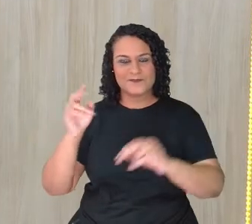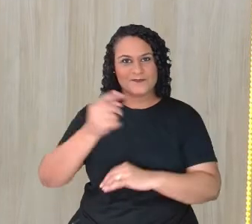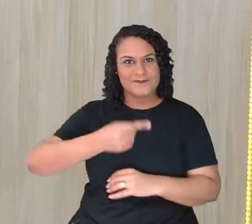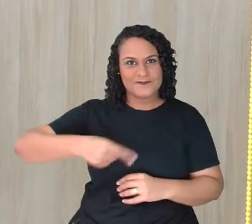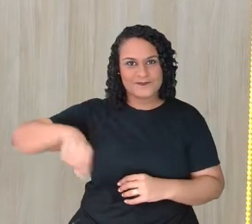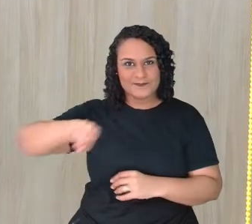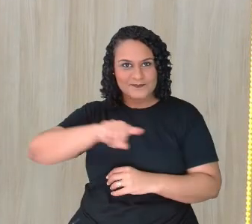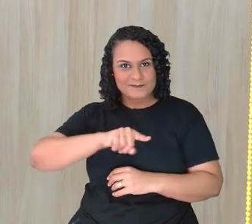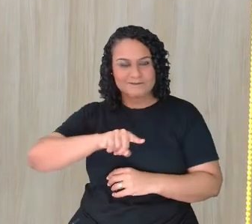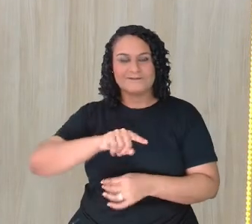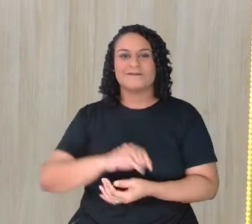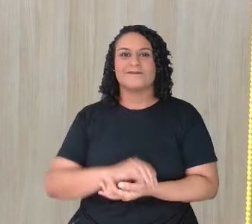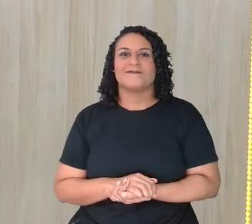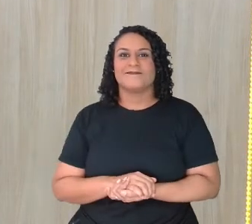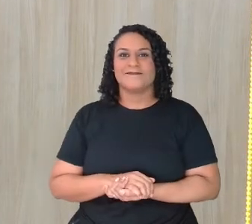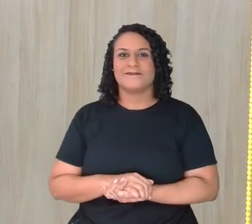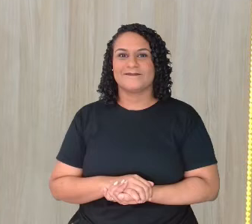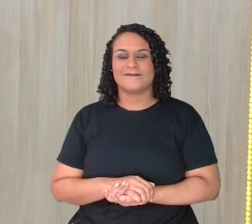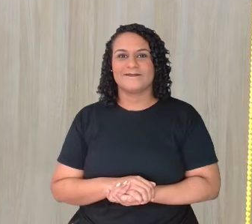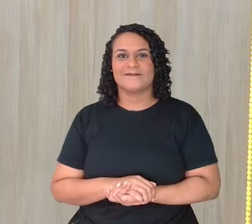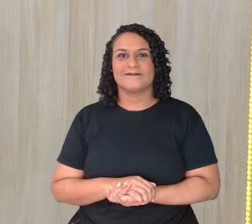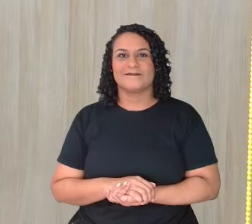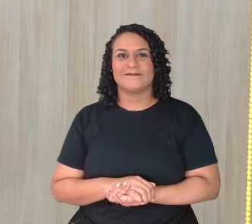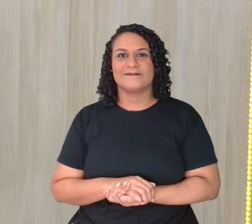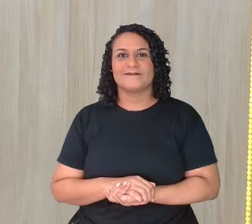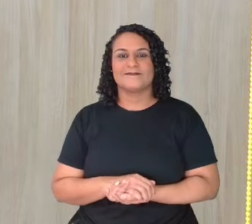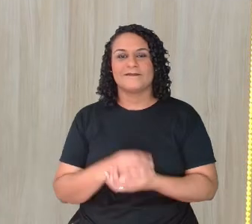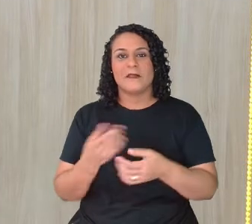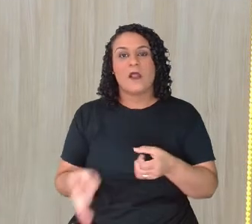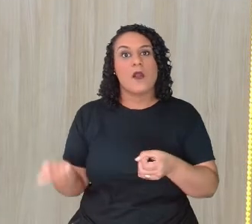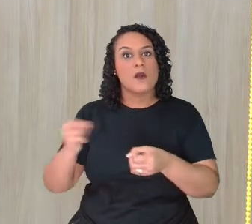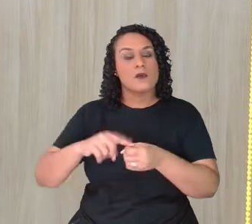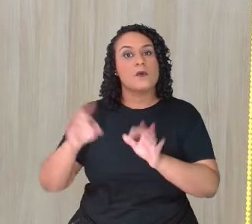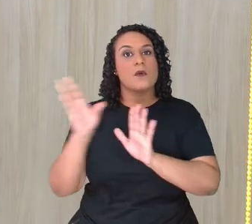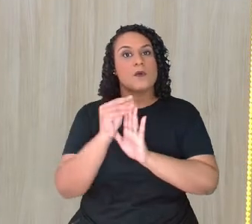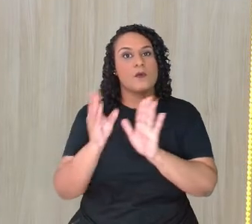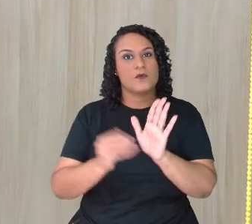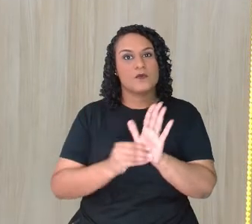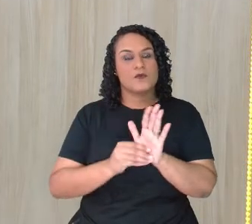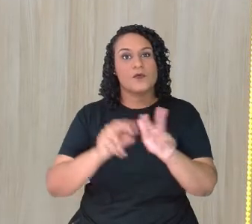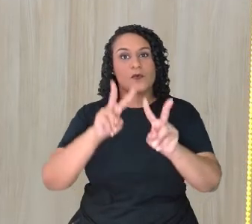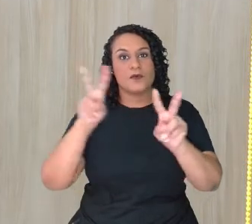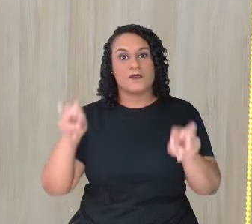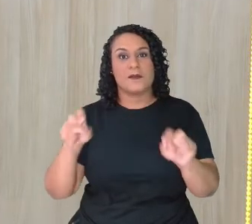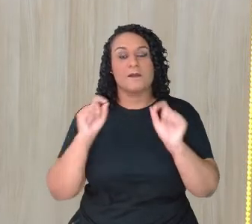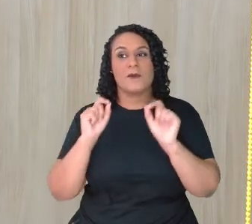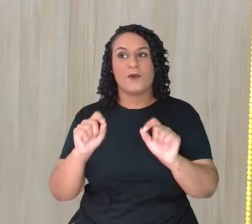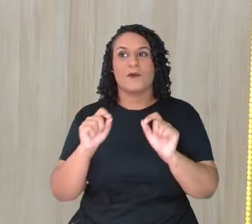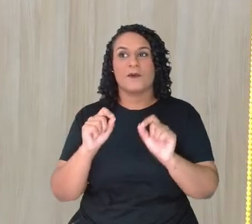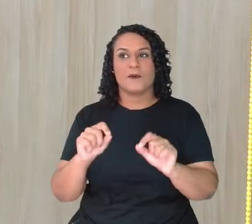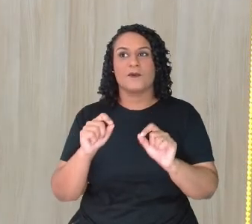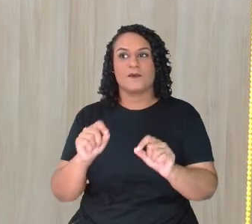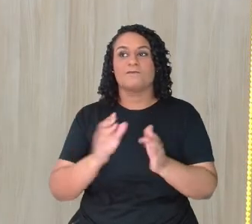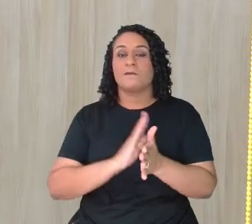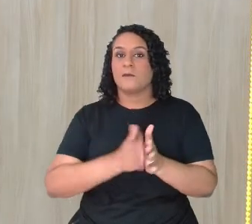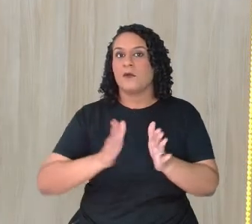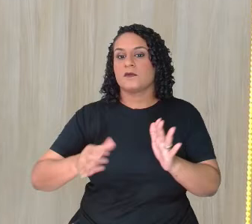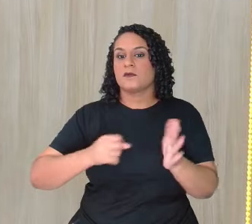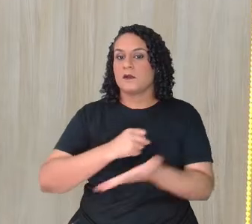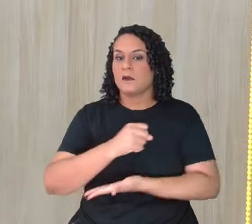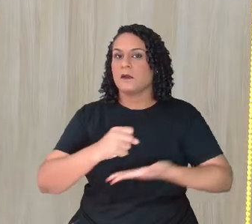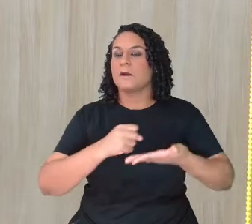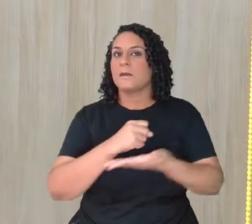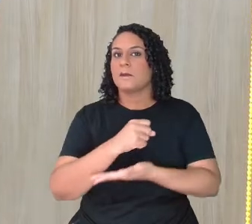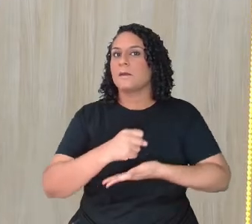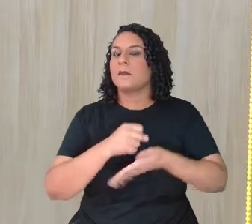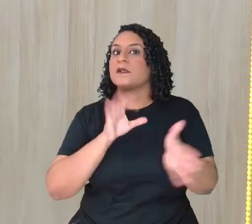vocês estejam retomando esse conteúdo. O nosso tema de hoje é processos básicos